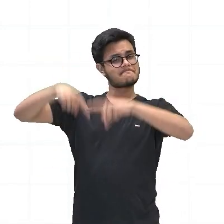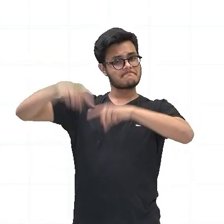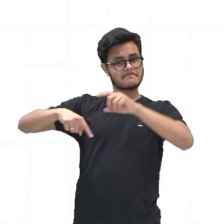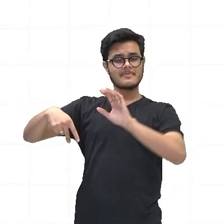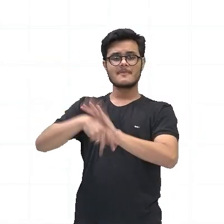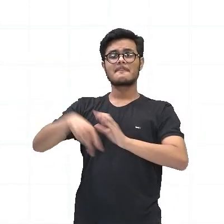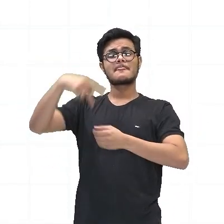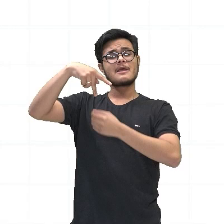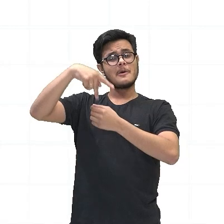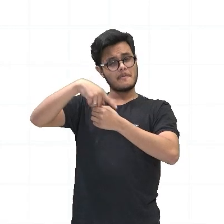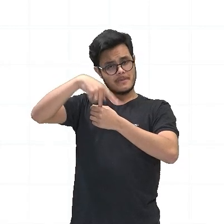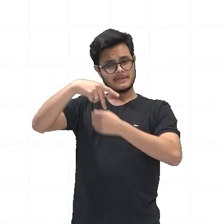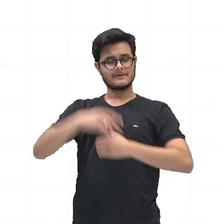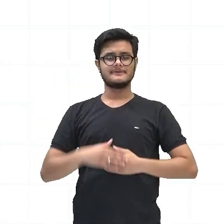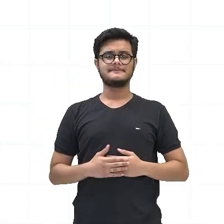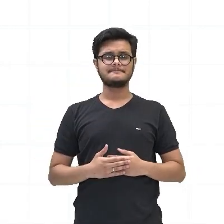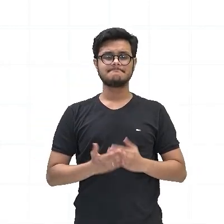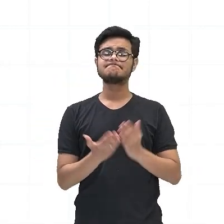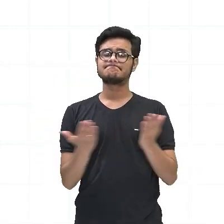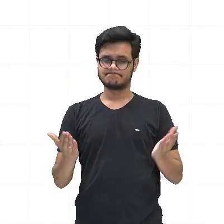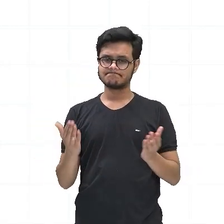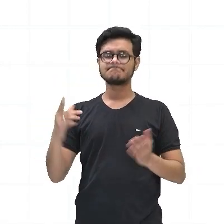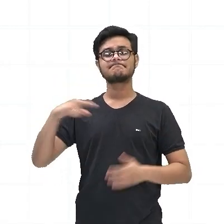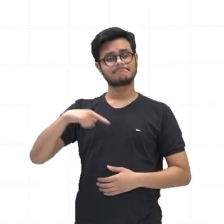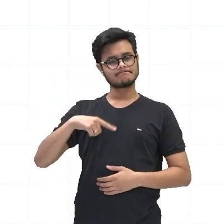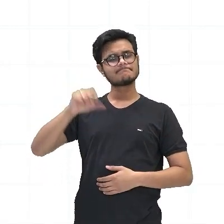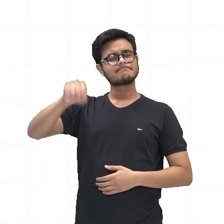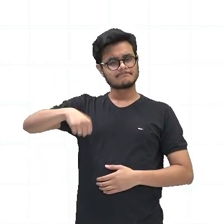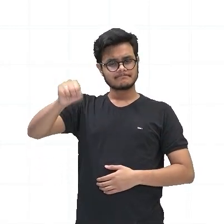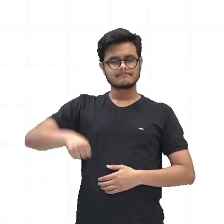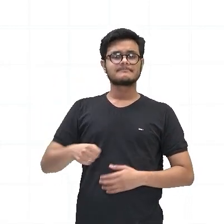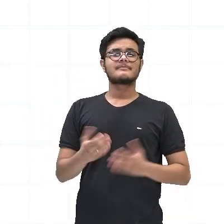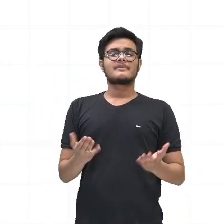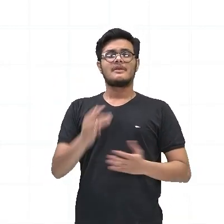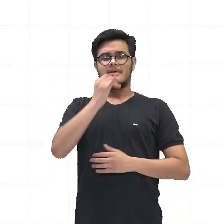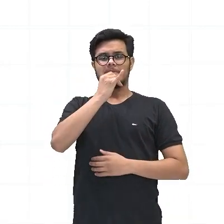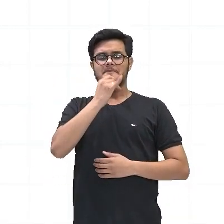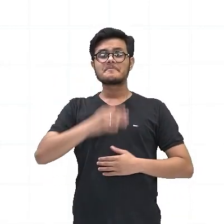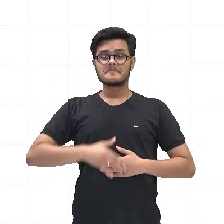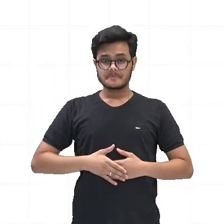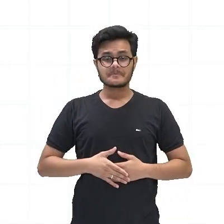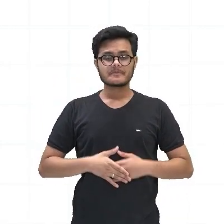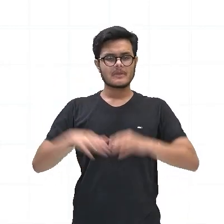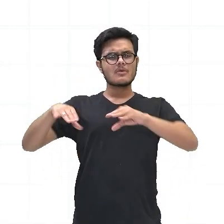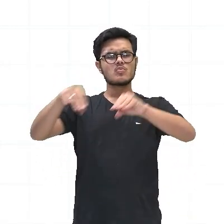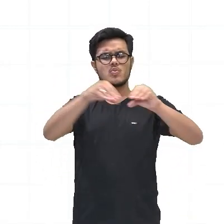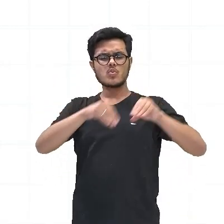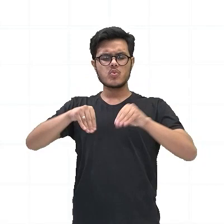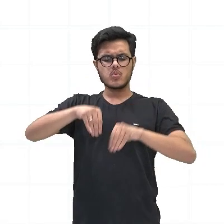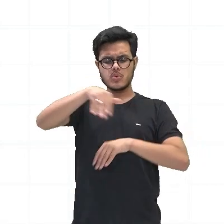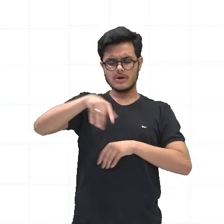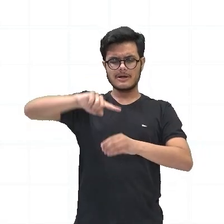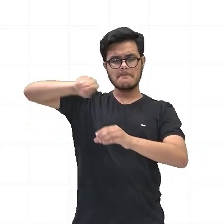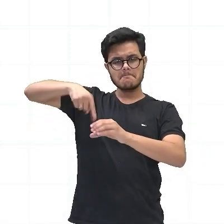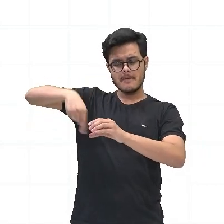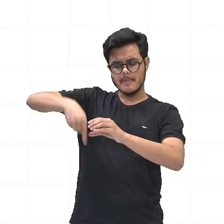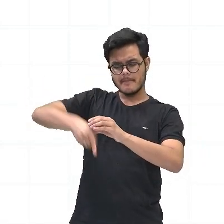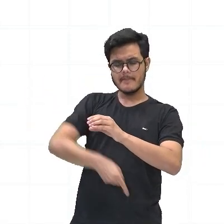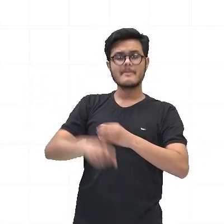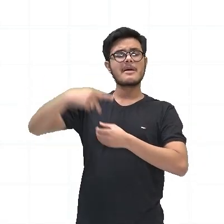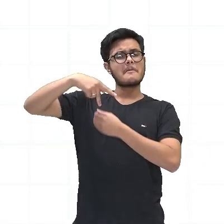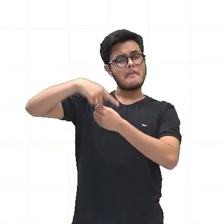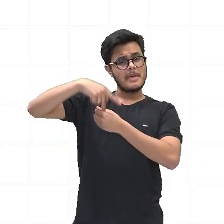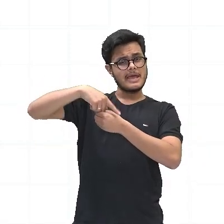petróleo, que vai ser também aí originado de um combustível fóssil, ou seja, ele vai ser formado a partir